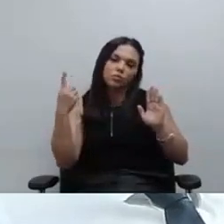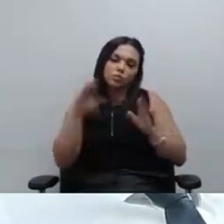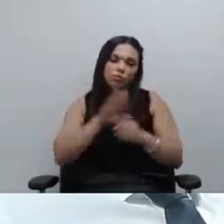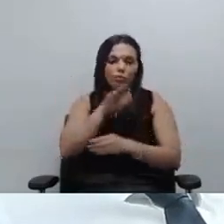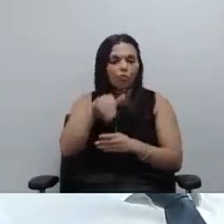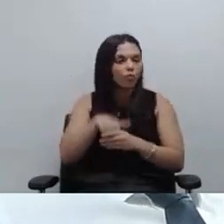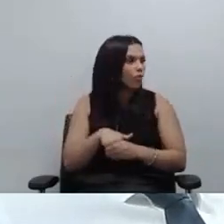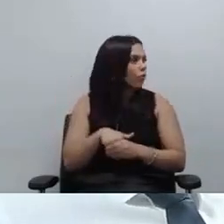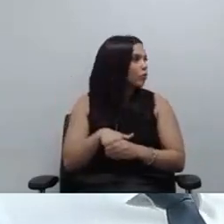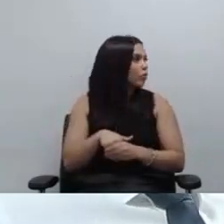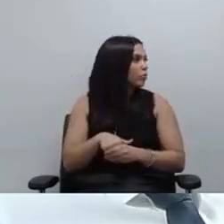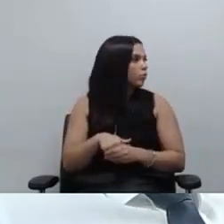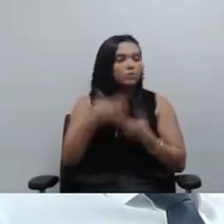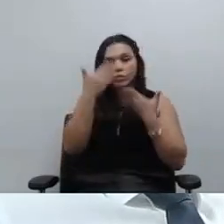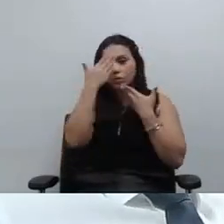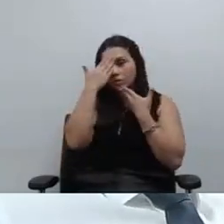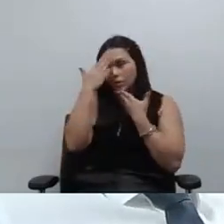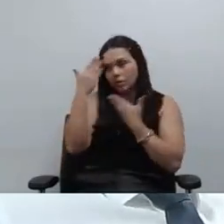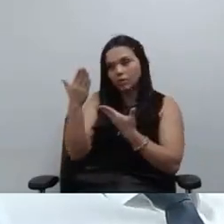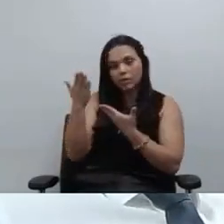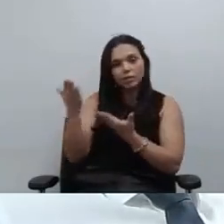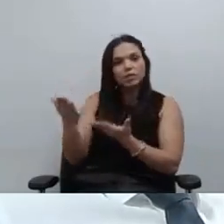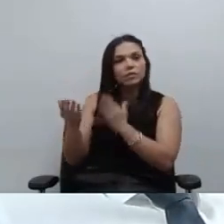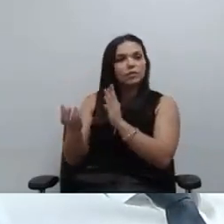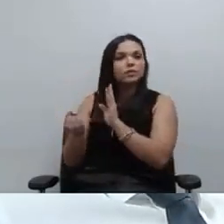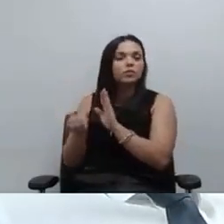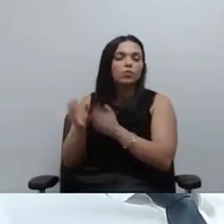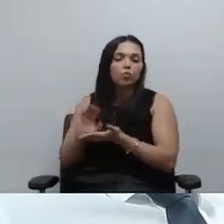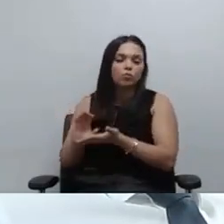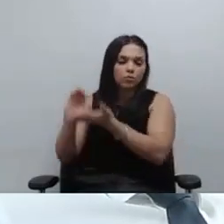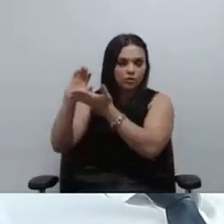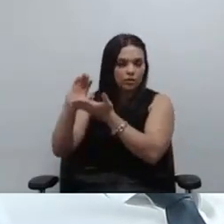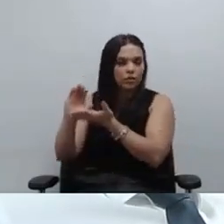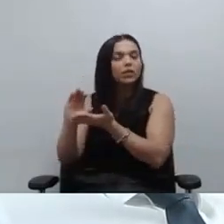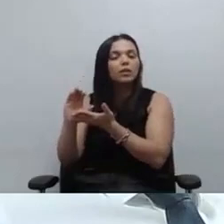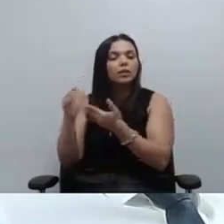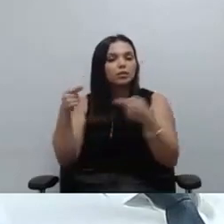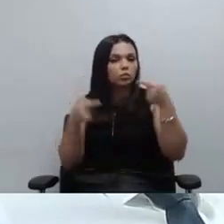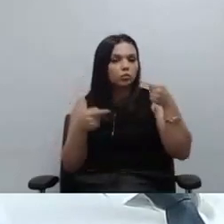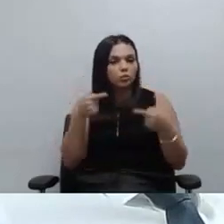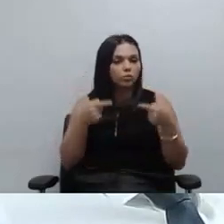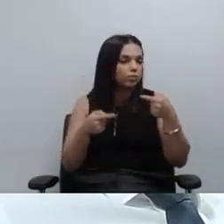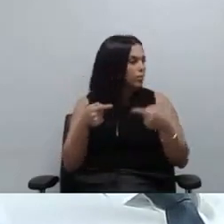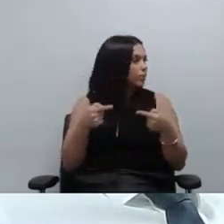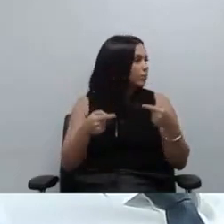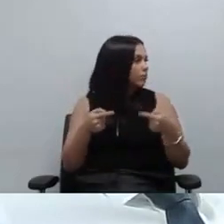voto. Agradeço, excelentíssima senhora conselheira. Em discussão?